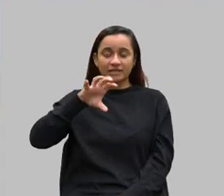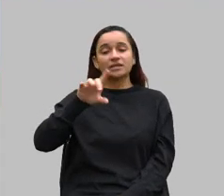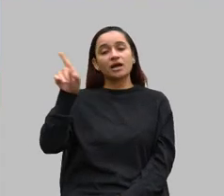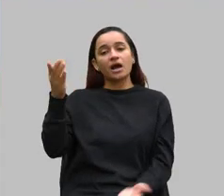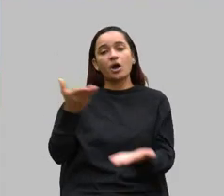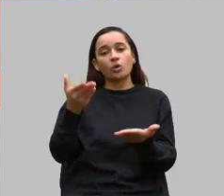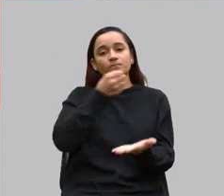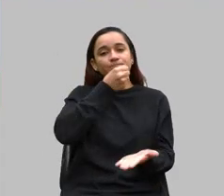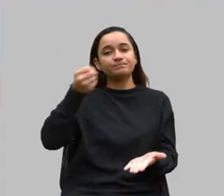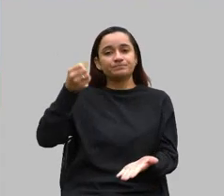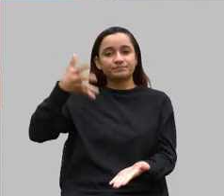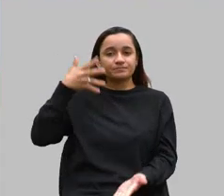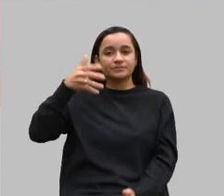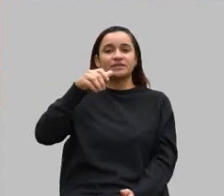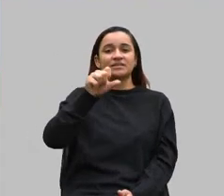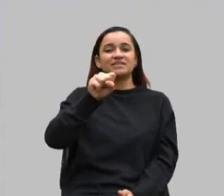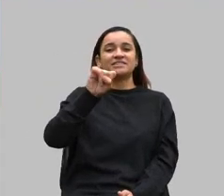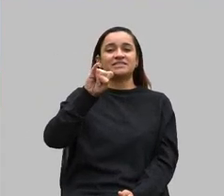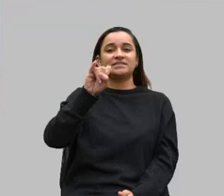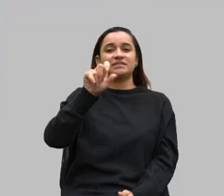Ramalho da